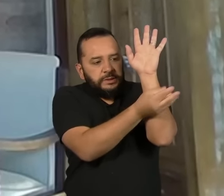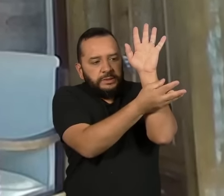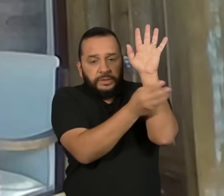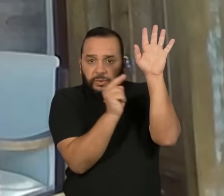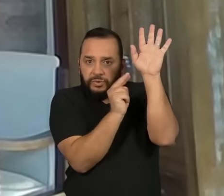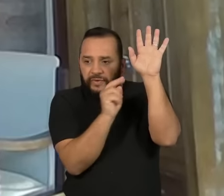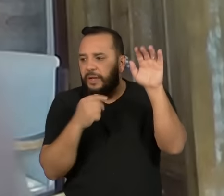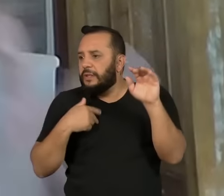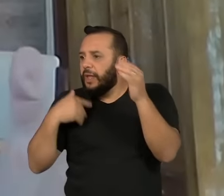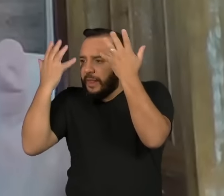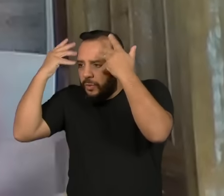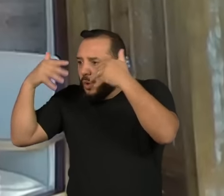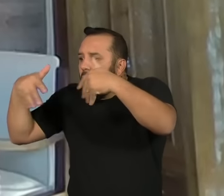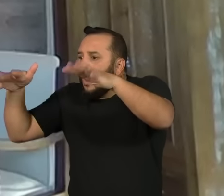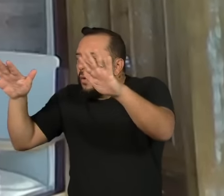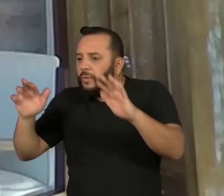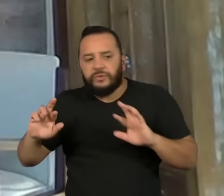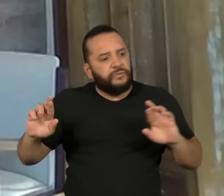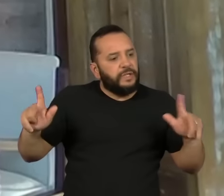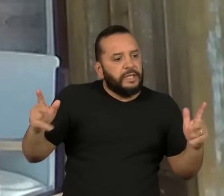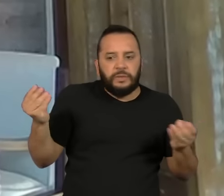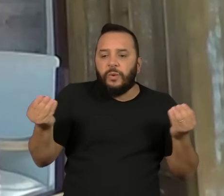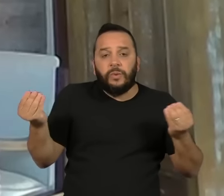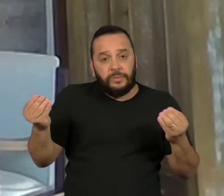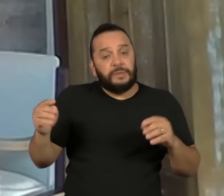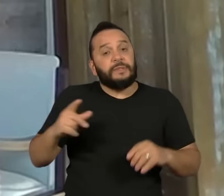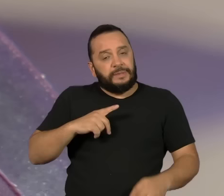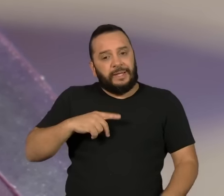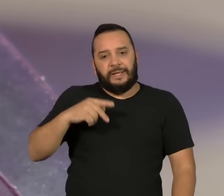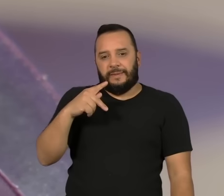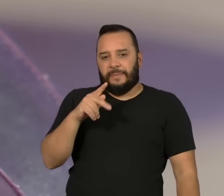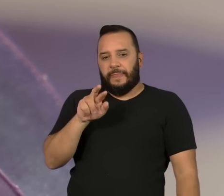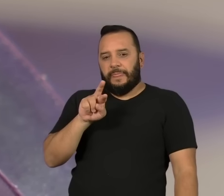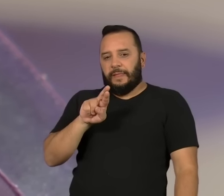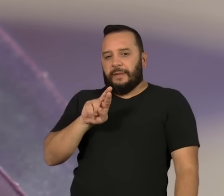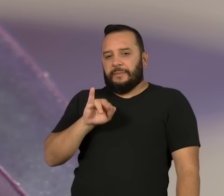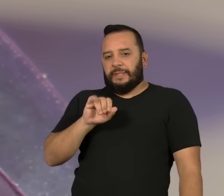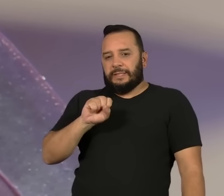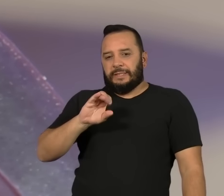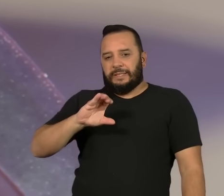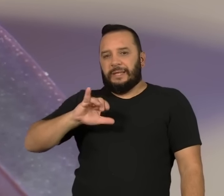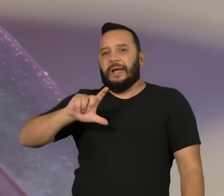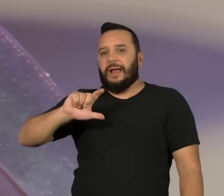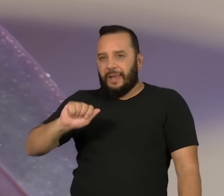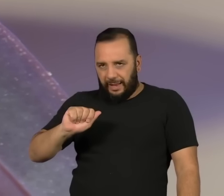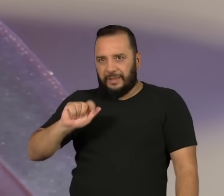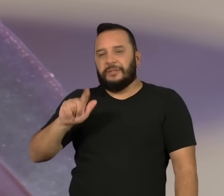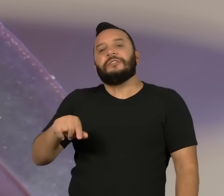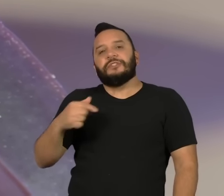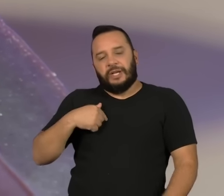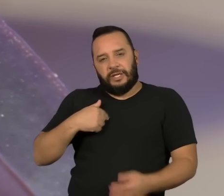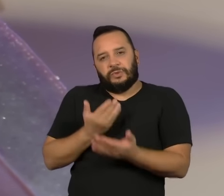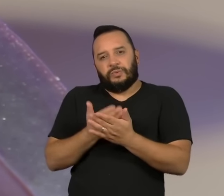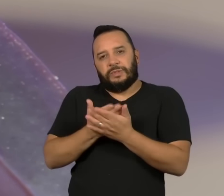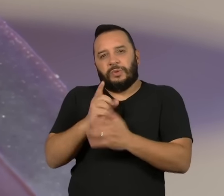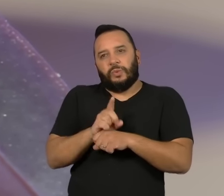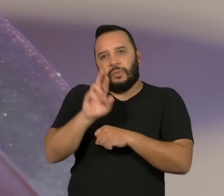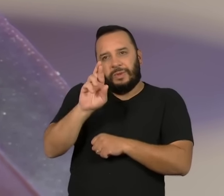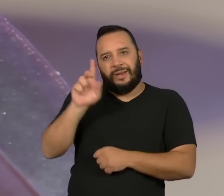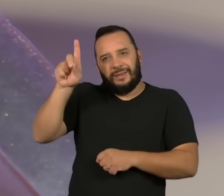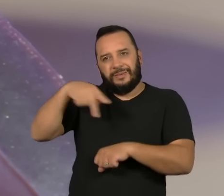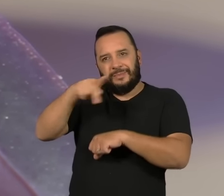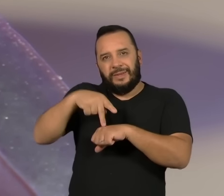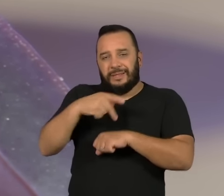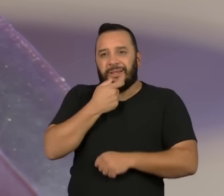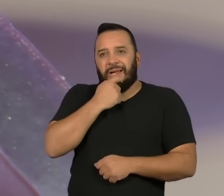inclusive é coautora desse artigo, que foi para a Inglaterra fazer um treinamento em